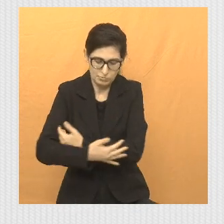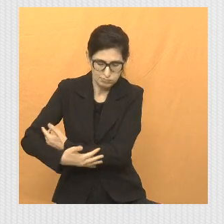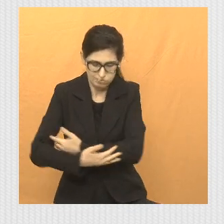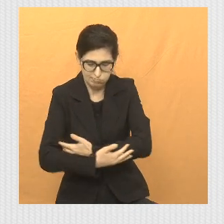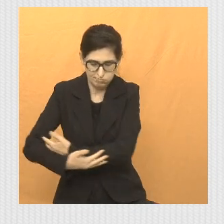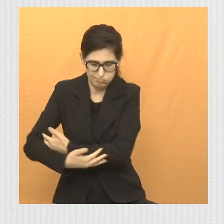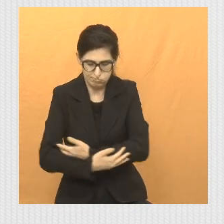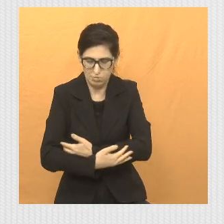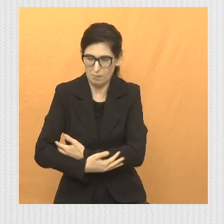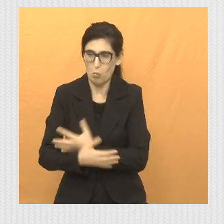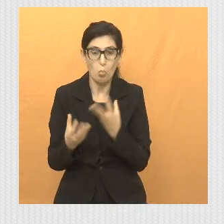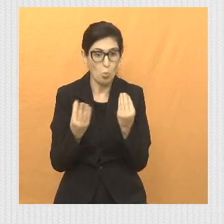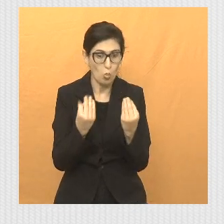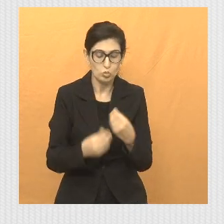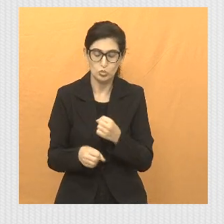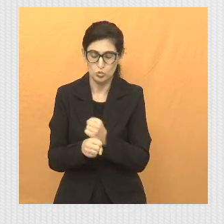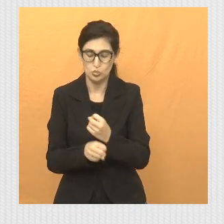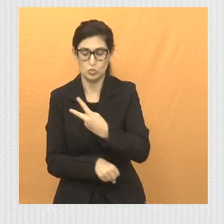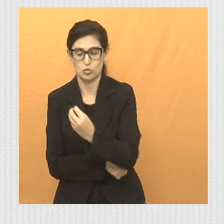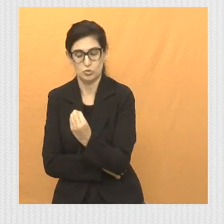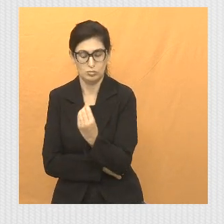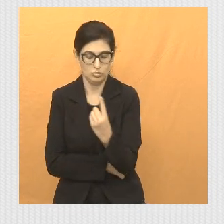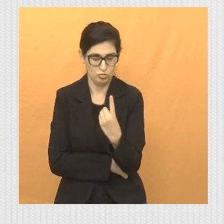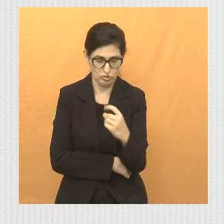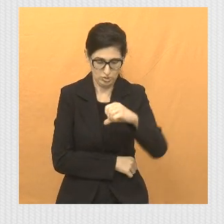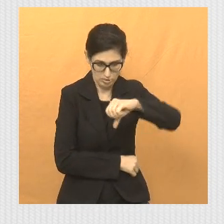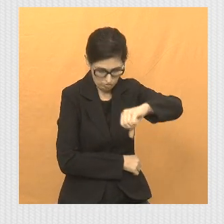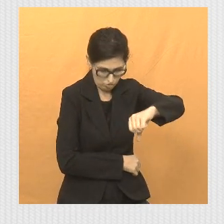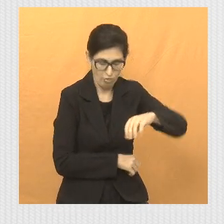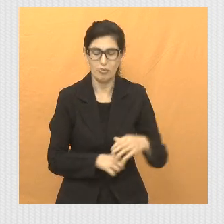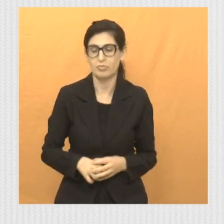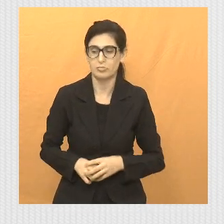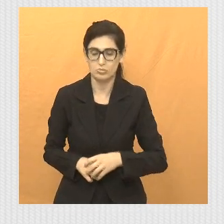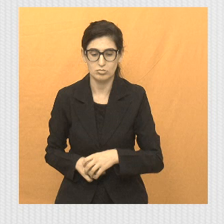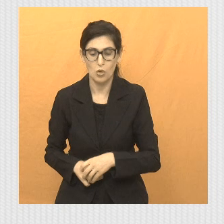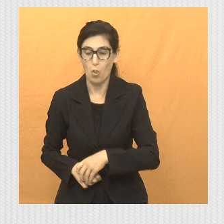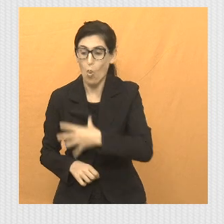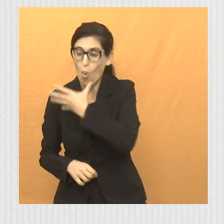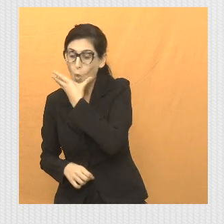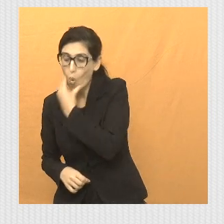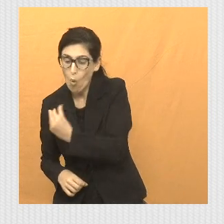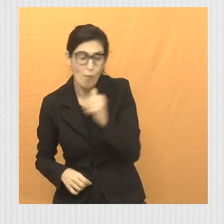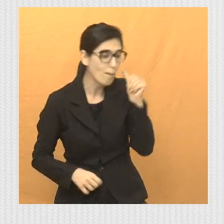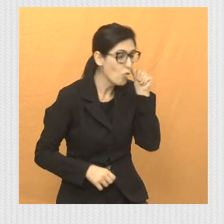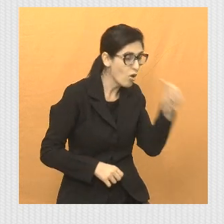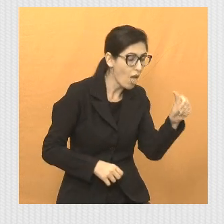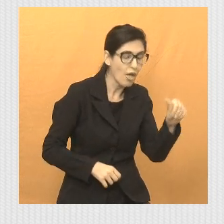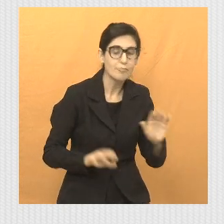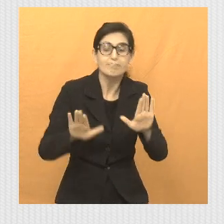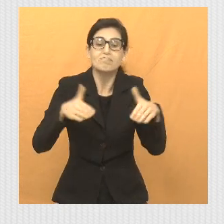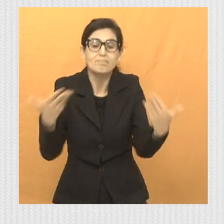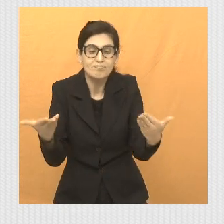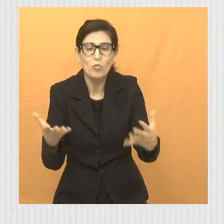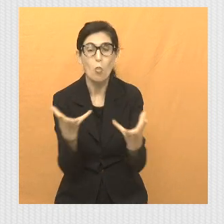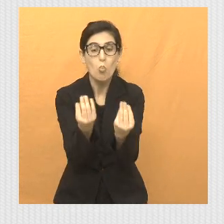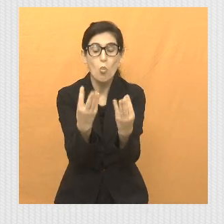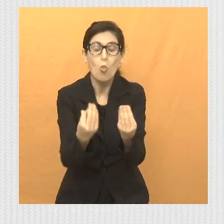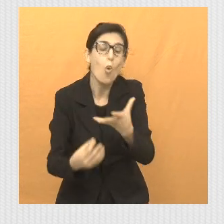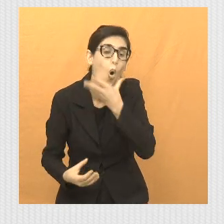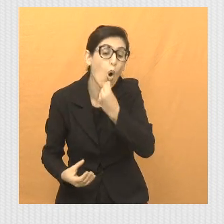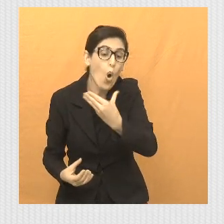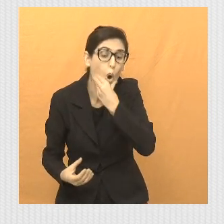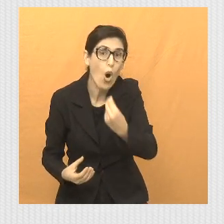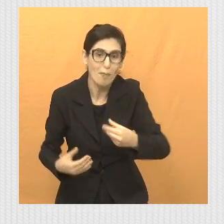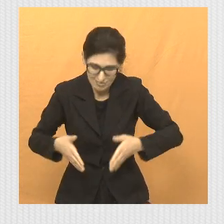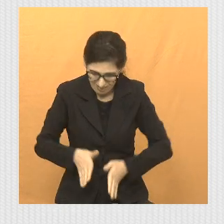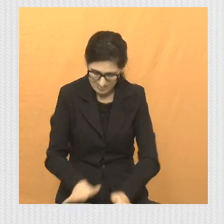2019, a estratificação por sexo, havendo uma predominância do sexo masculino,